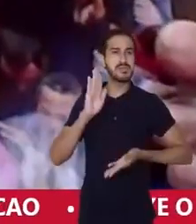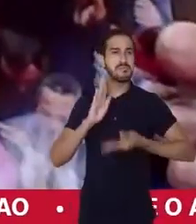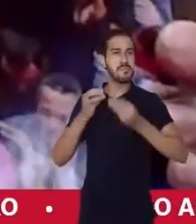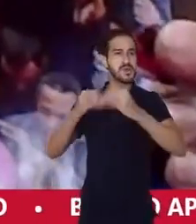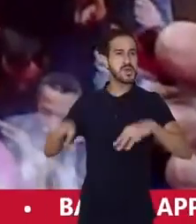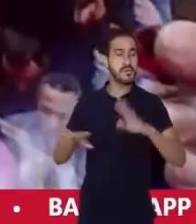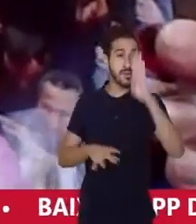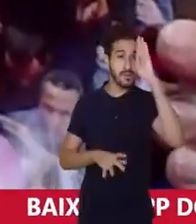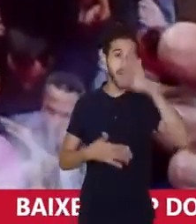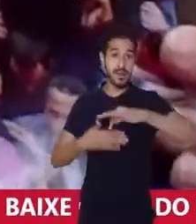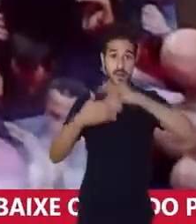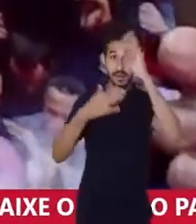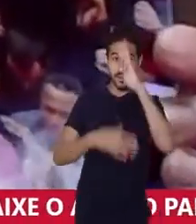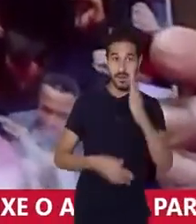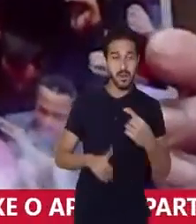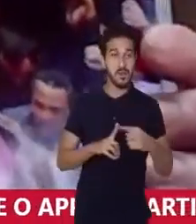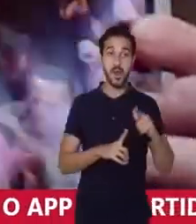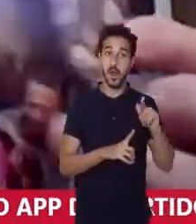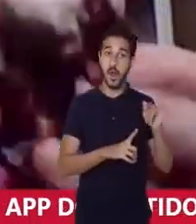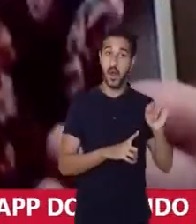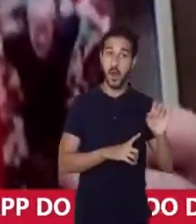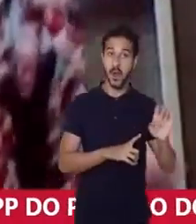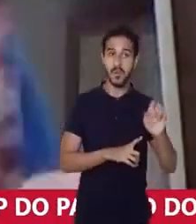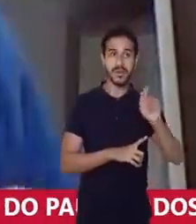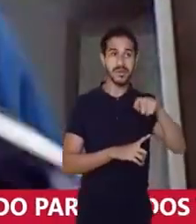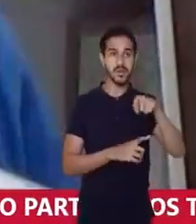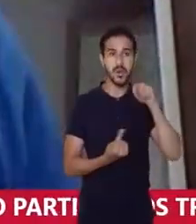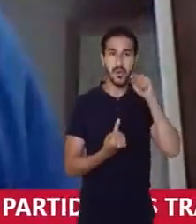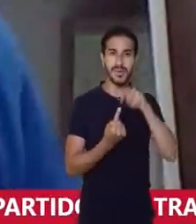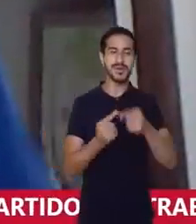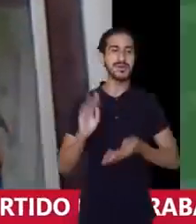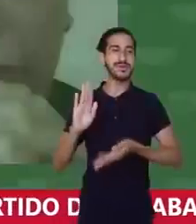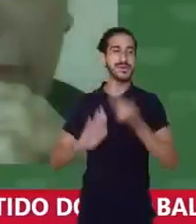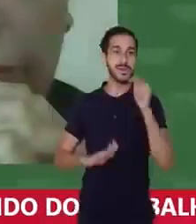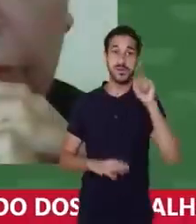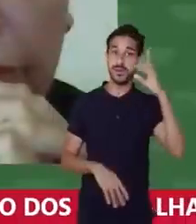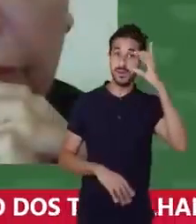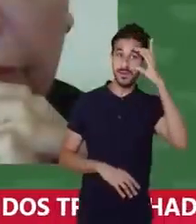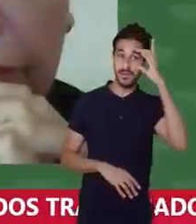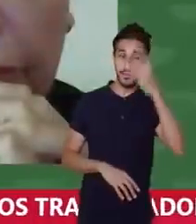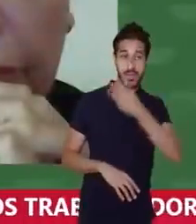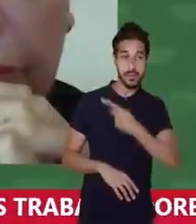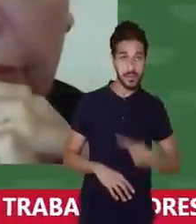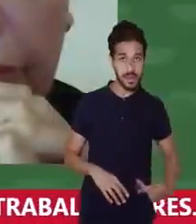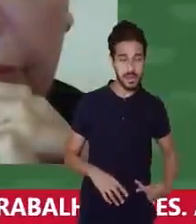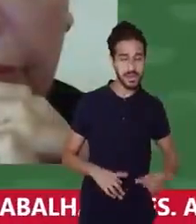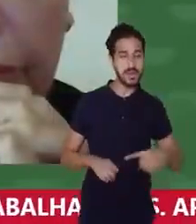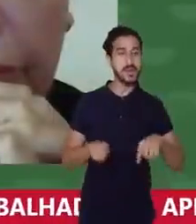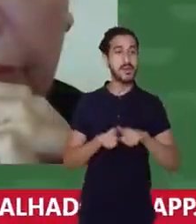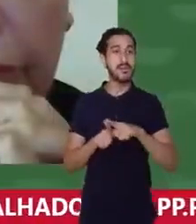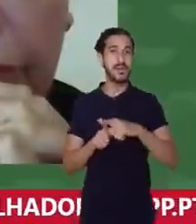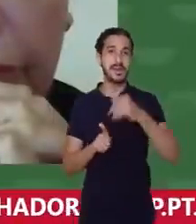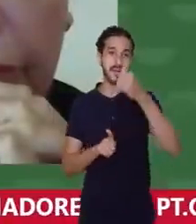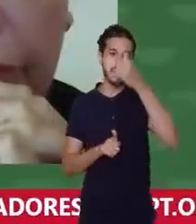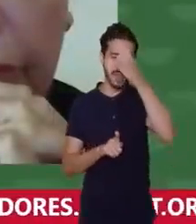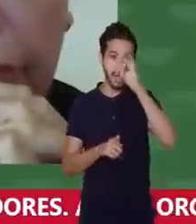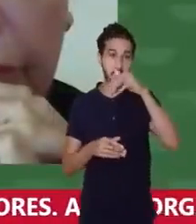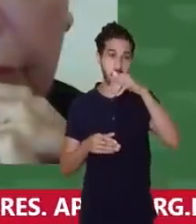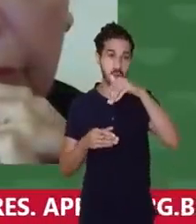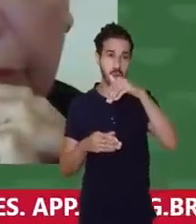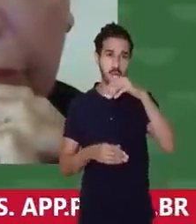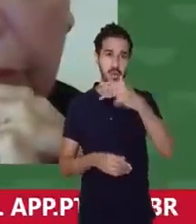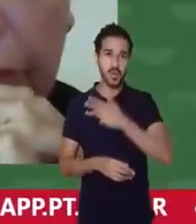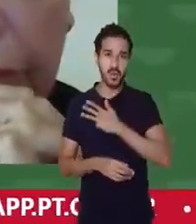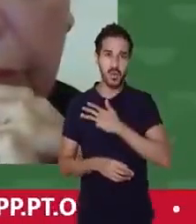líder do Brasil? Porque o golpe, sim, era para afastá-la da presidência e era impedir que o Lula pudesse